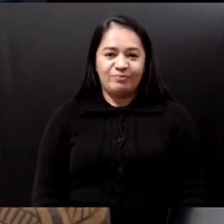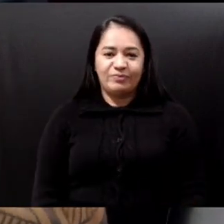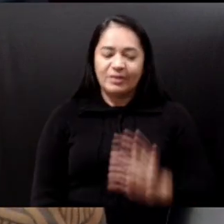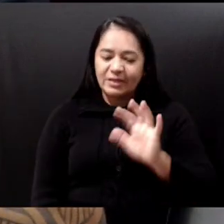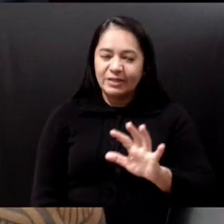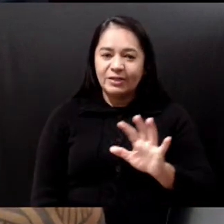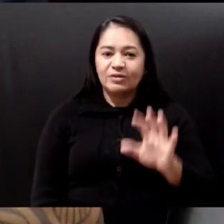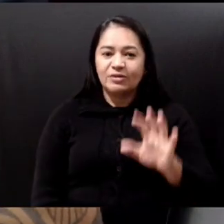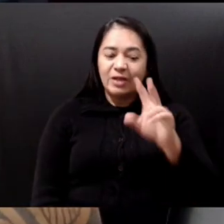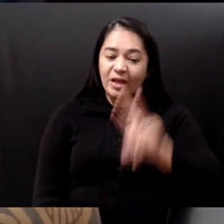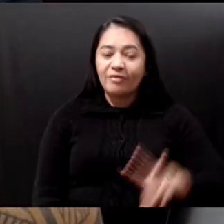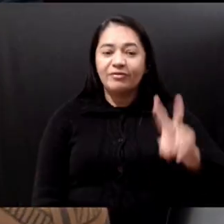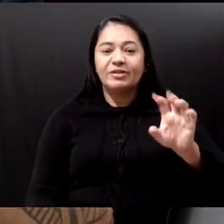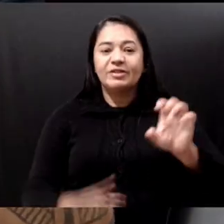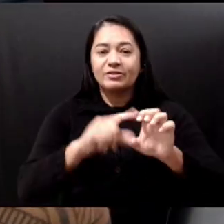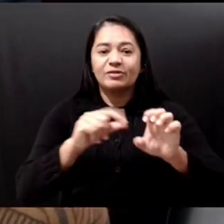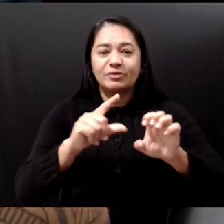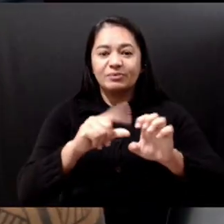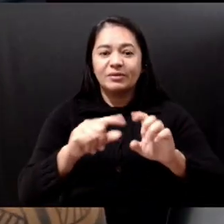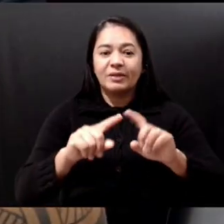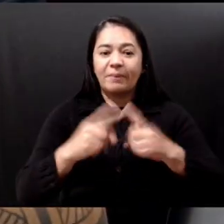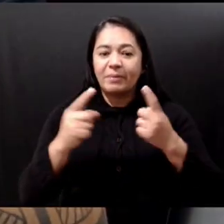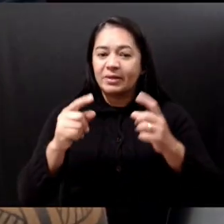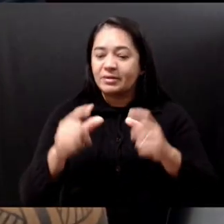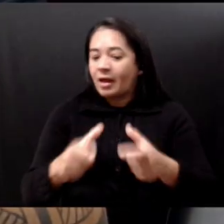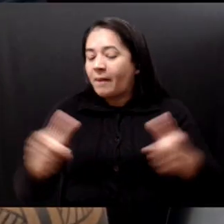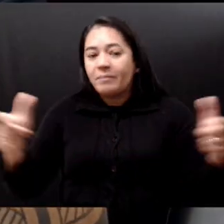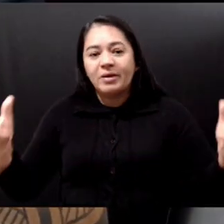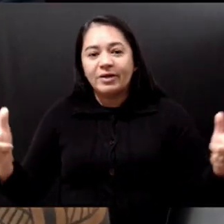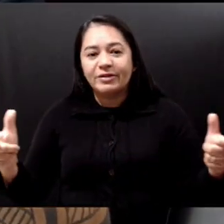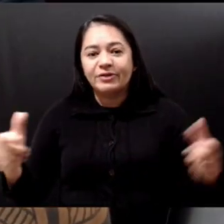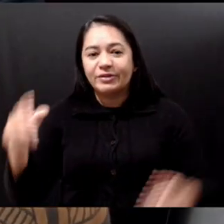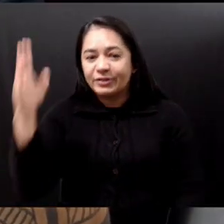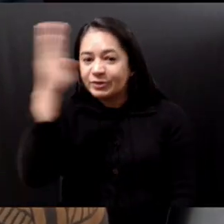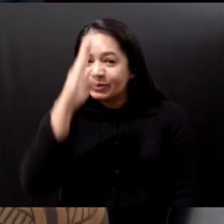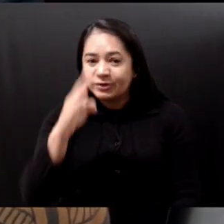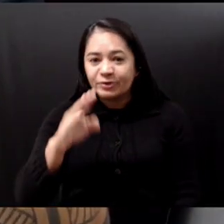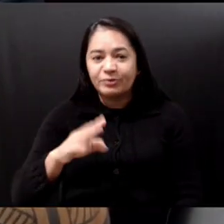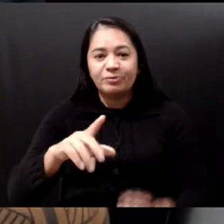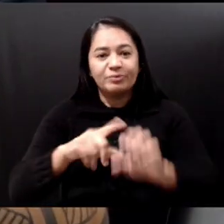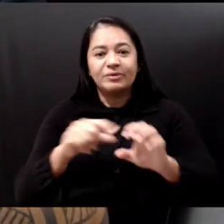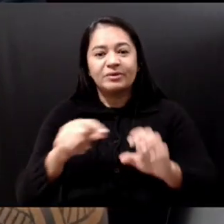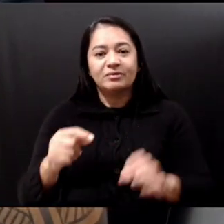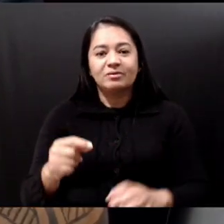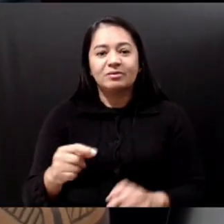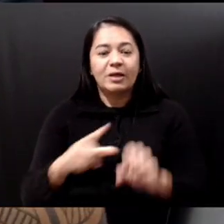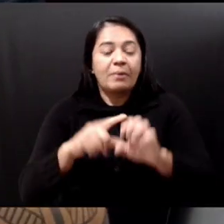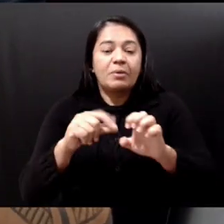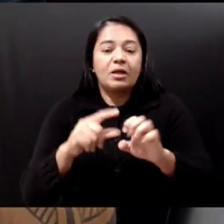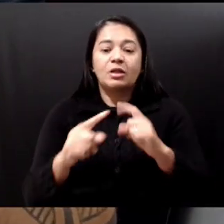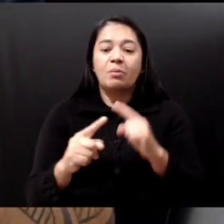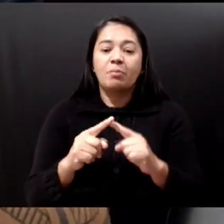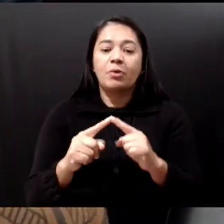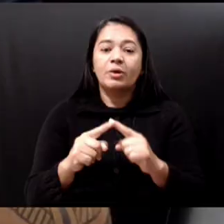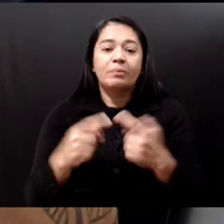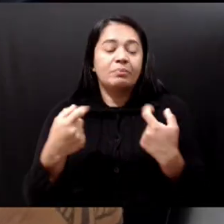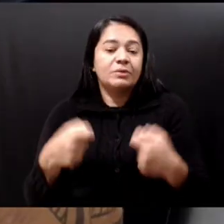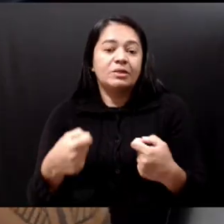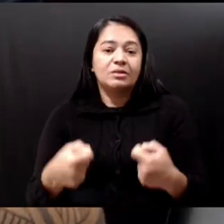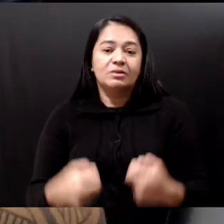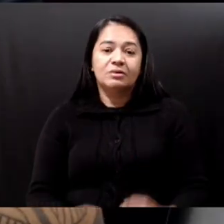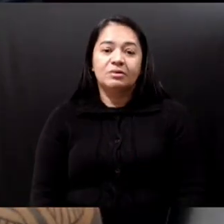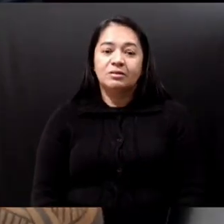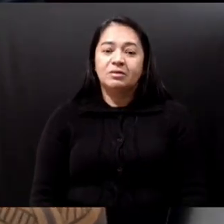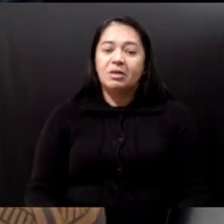que a maioria dos empreendedores, do Brasil especificamente, empreendem por necessidade. Uhum. Olha, perdi o emprego, fui mandado